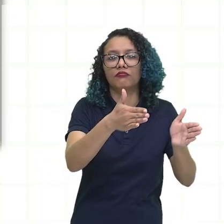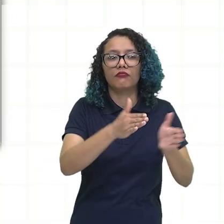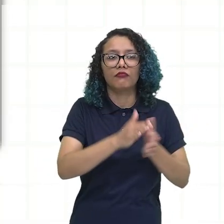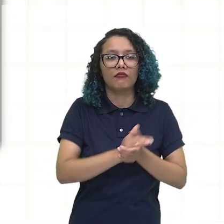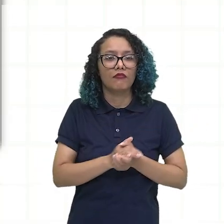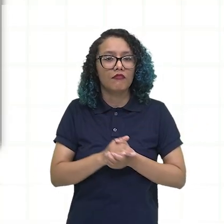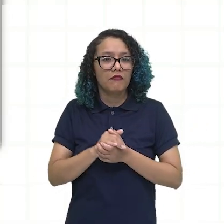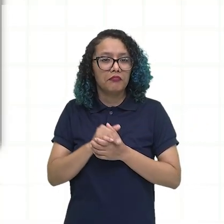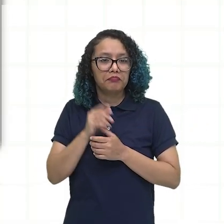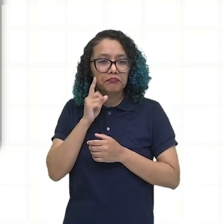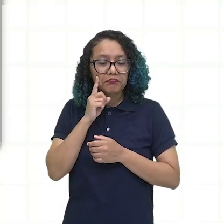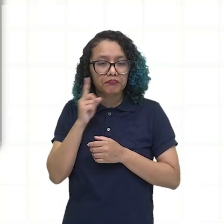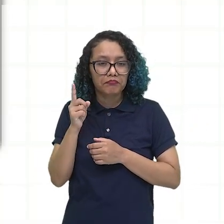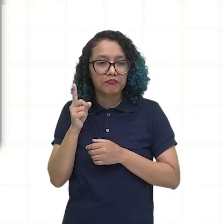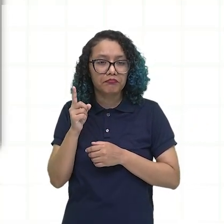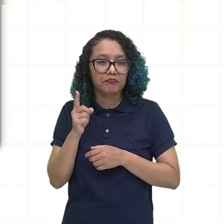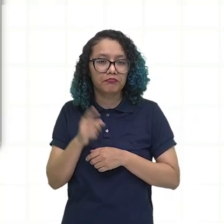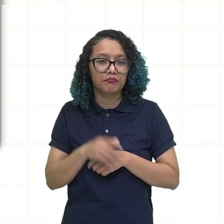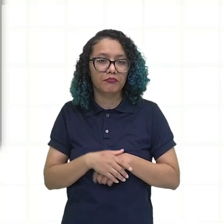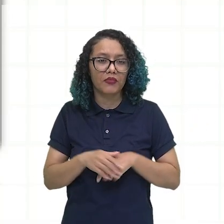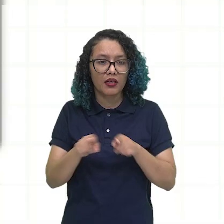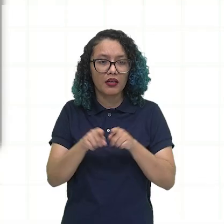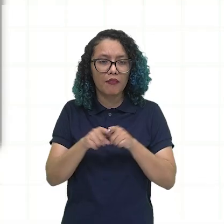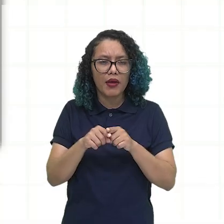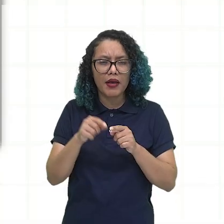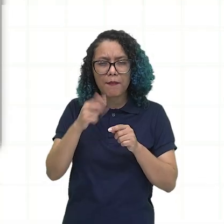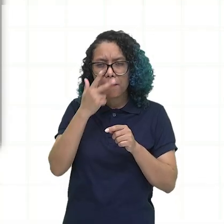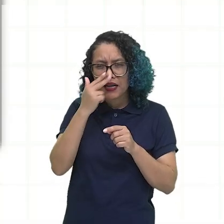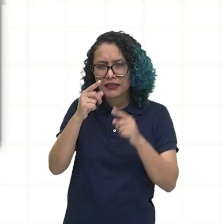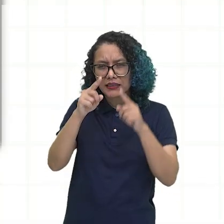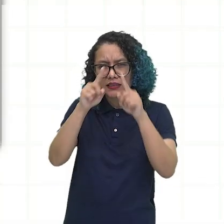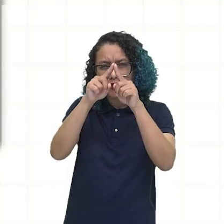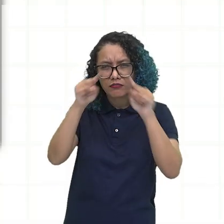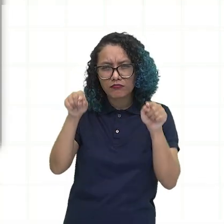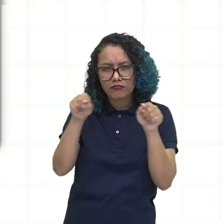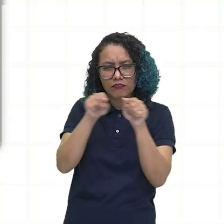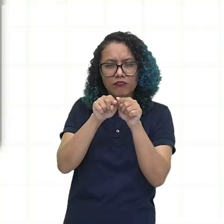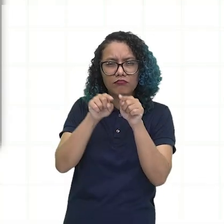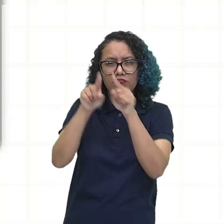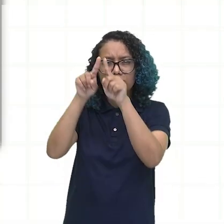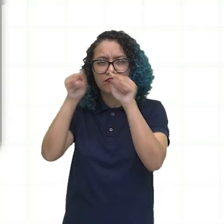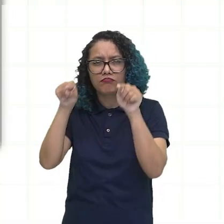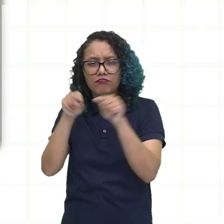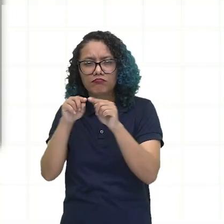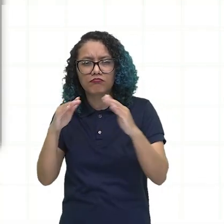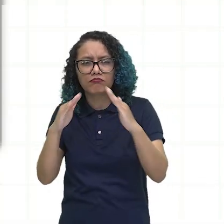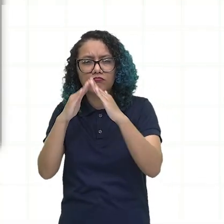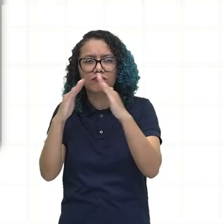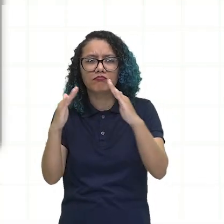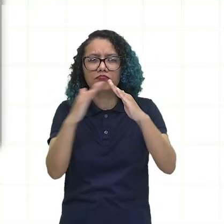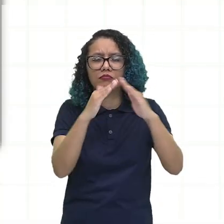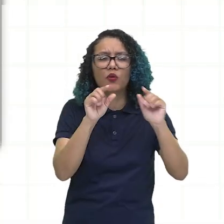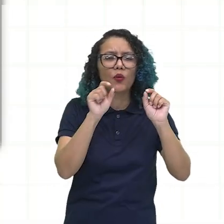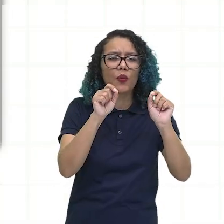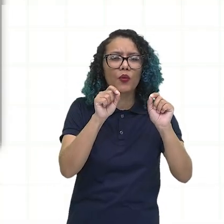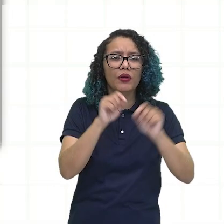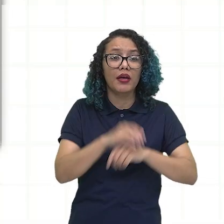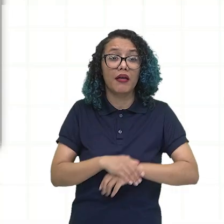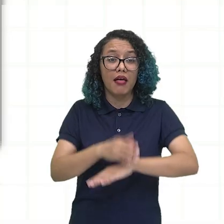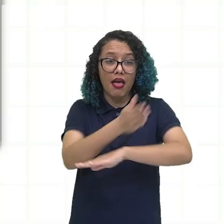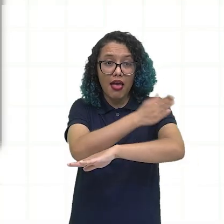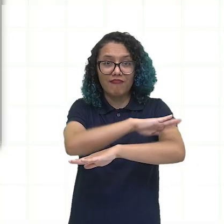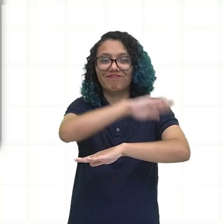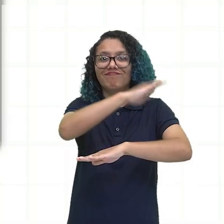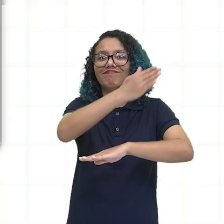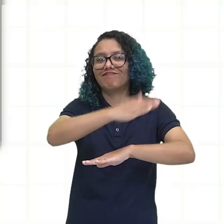a sinalização com umas pirâmidezinhas, que é o quê? O levantamento dos